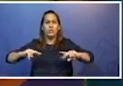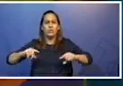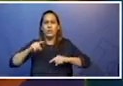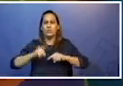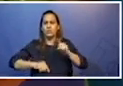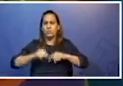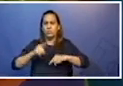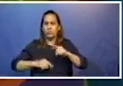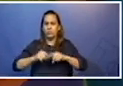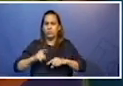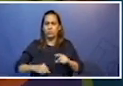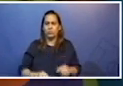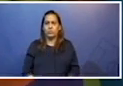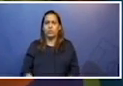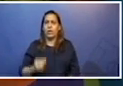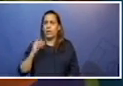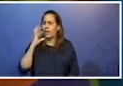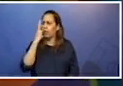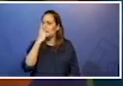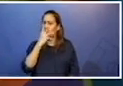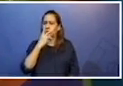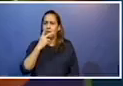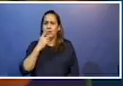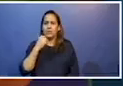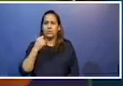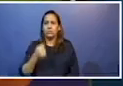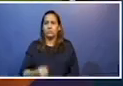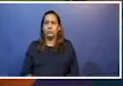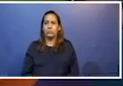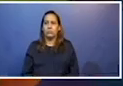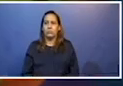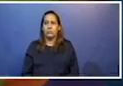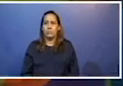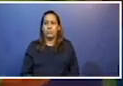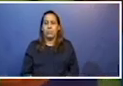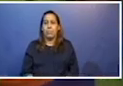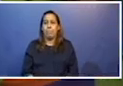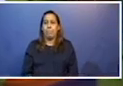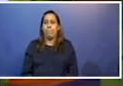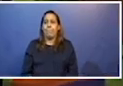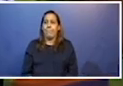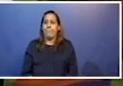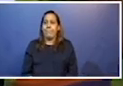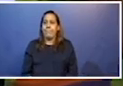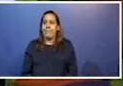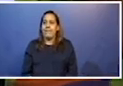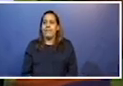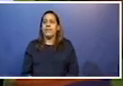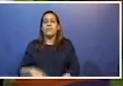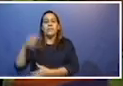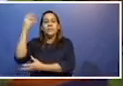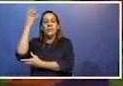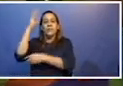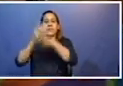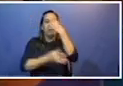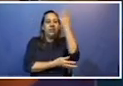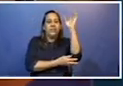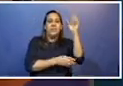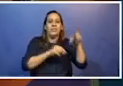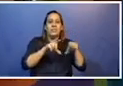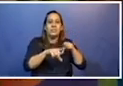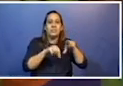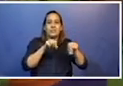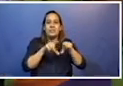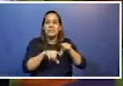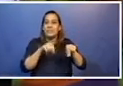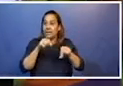produtos decorativos, né? Itens que nós podemos usar na decoração. E aqui, o guapuruvu, que é